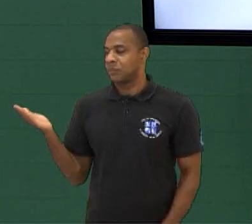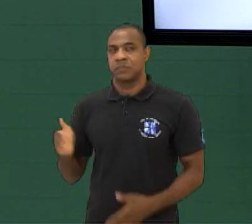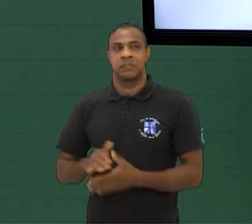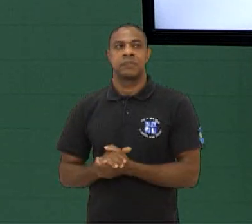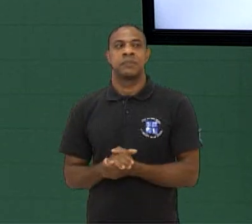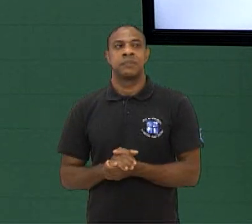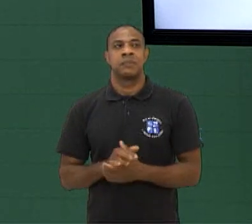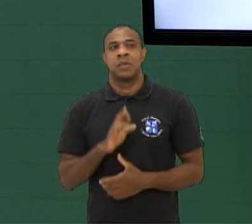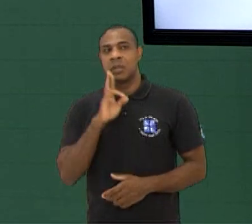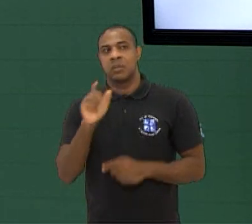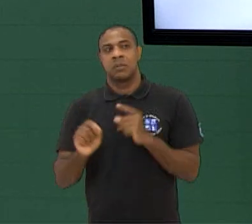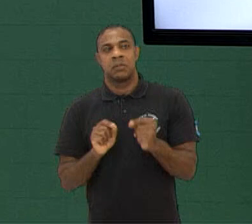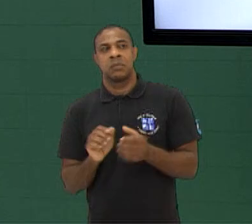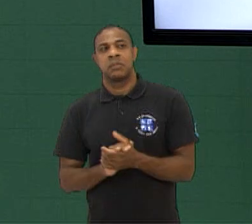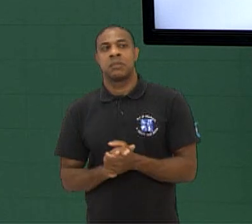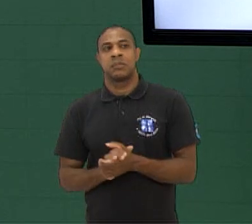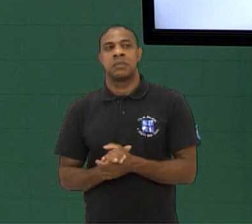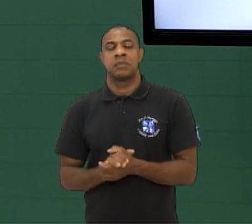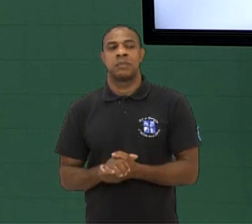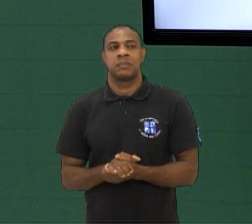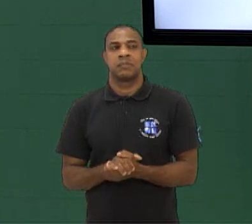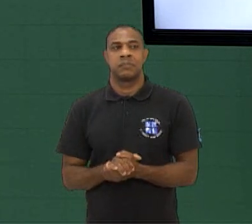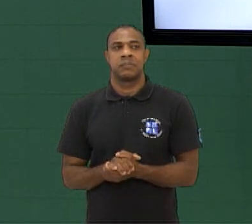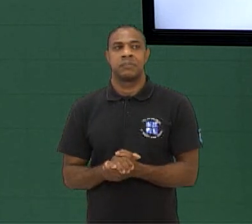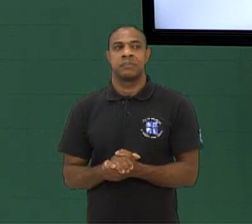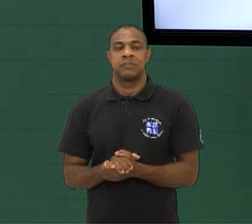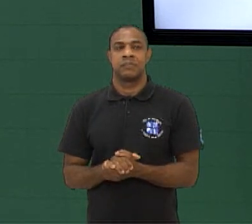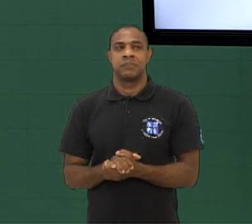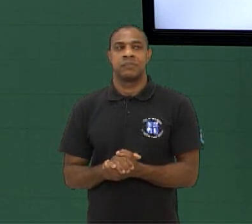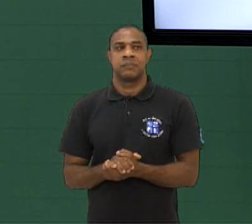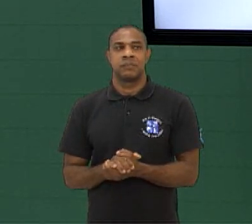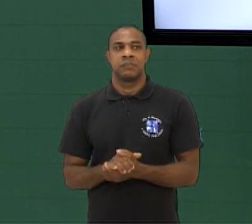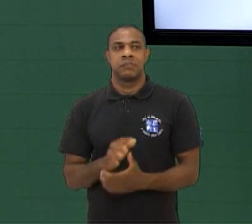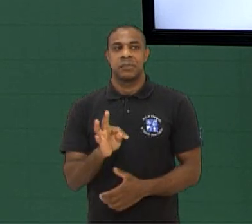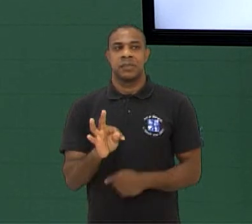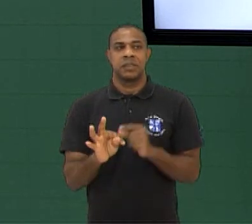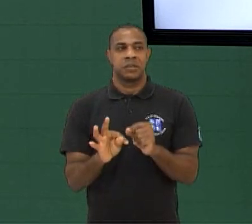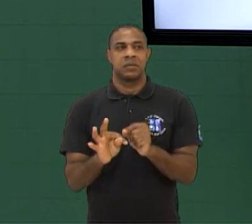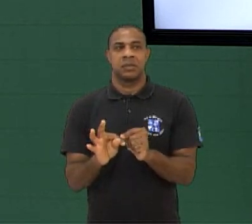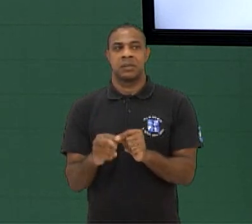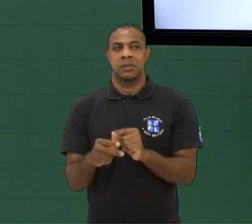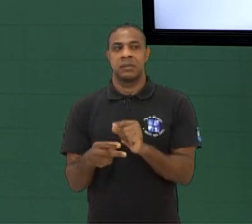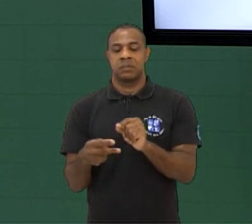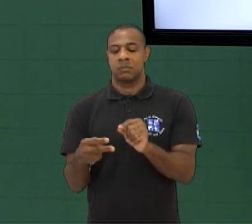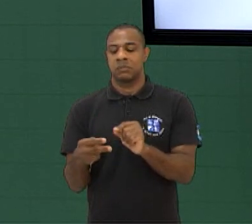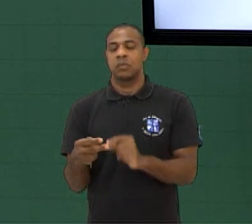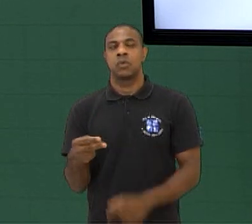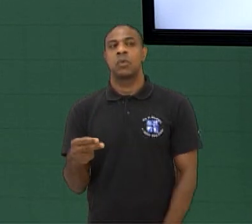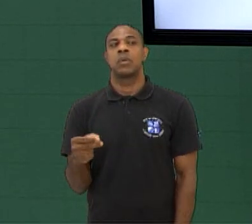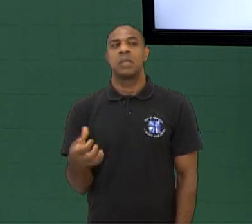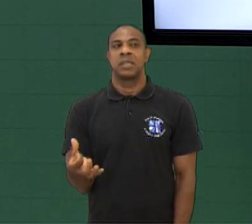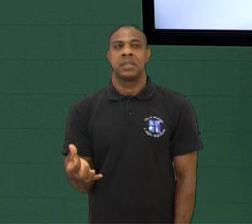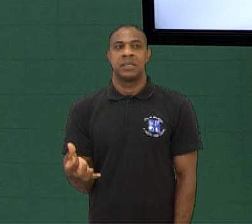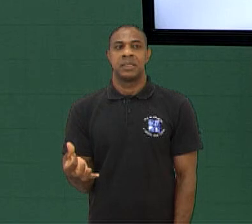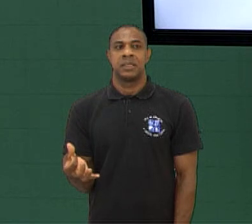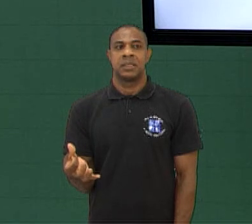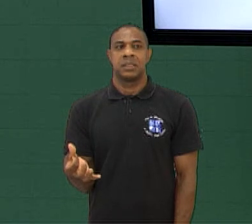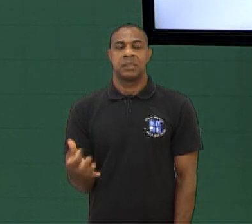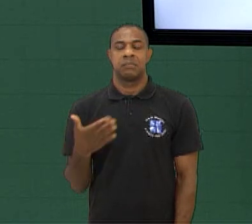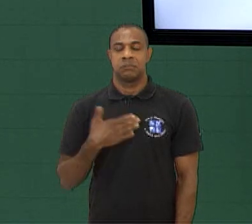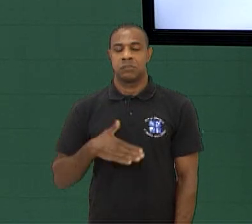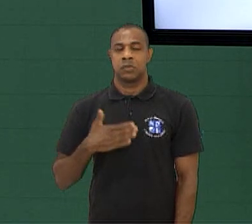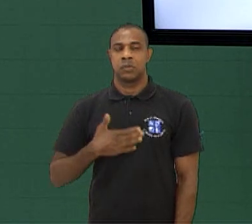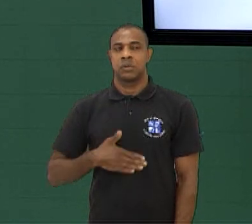Então, vai dar 7,20 dividido por 1,2 vai dar 6. Tudo bem?